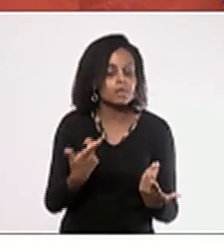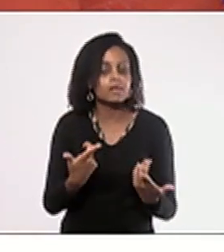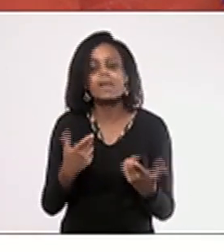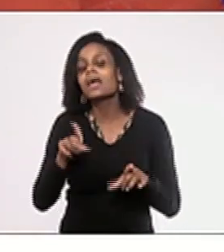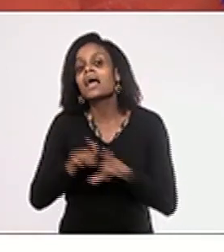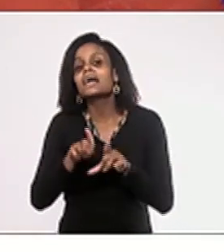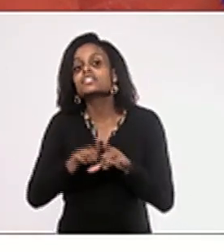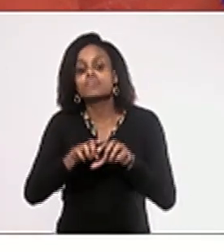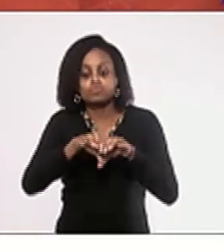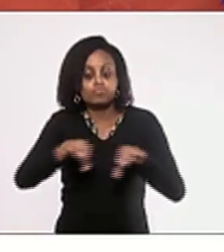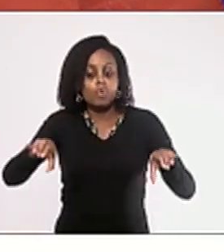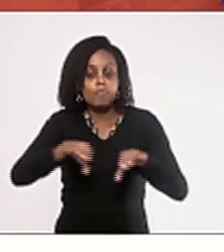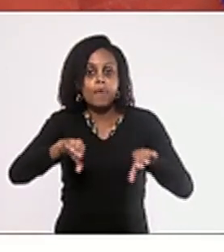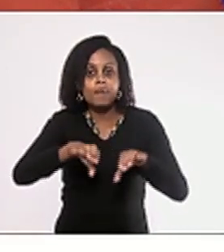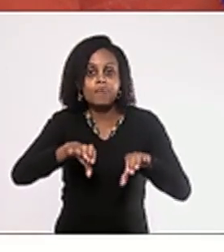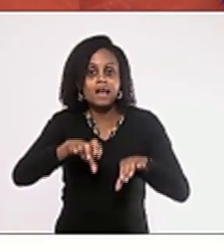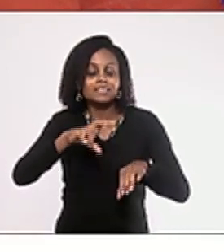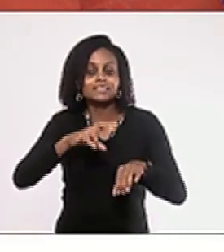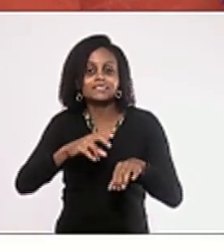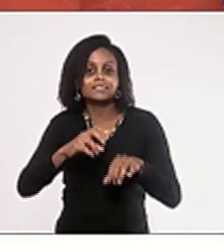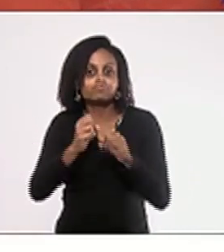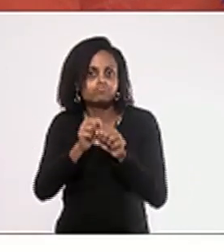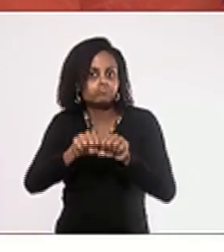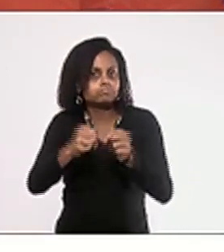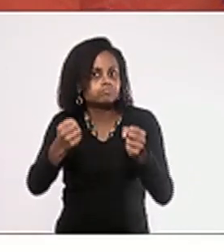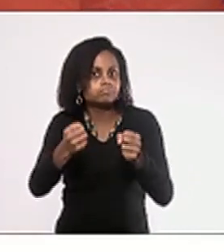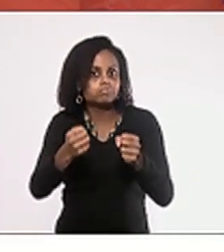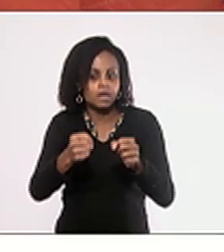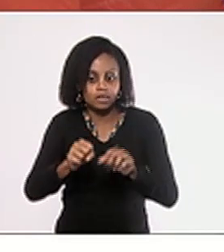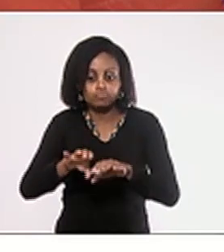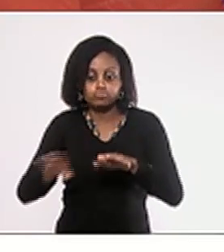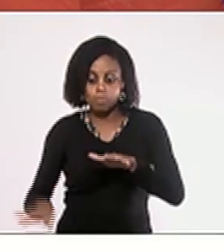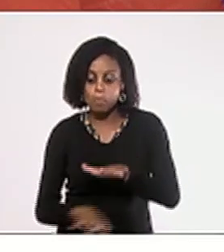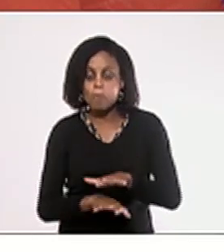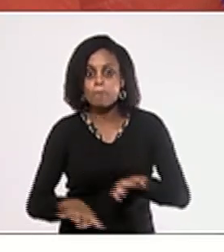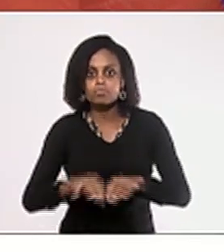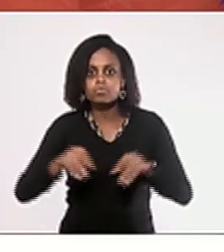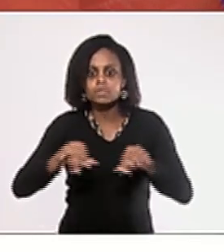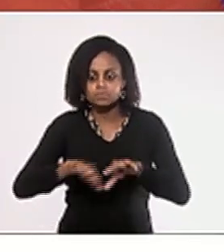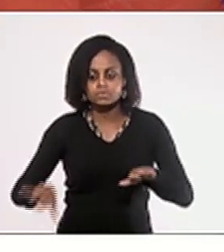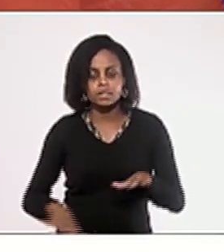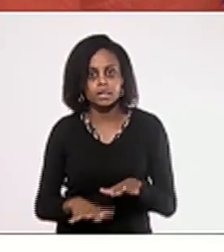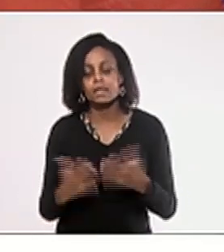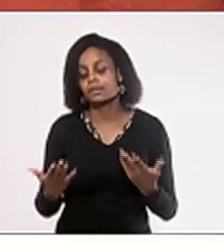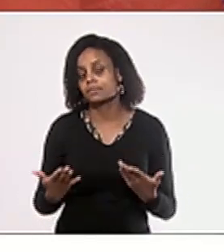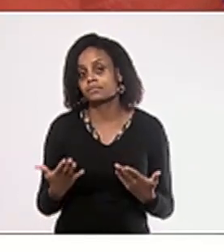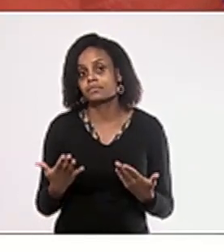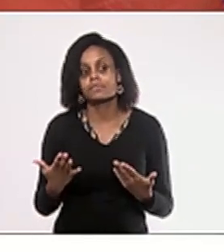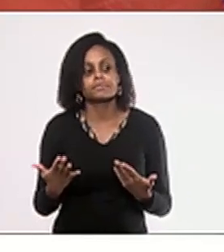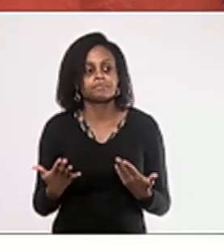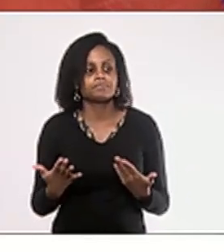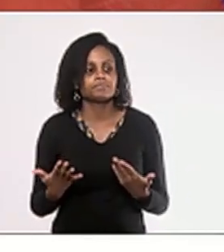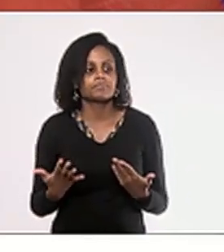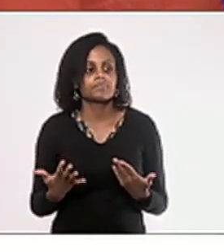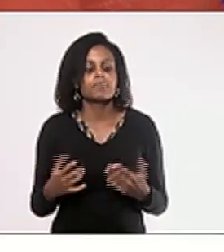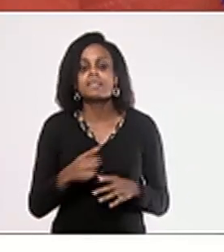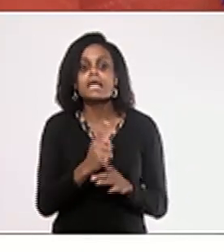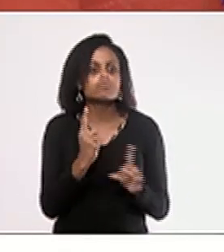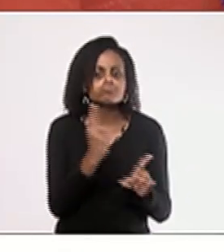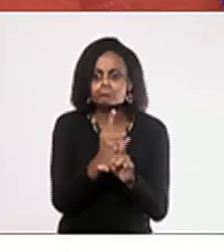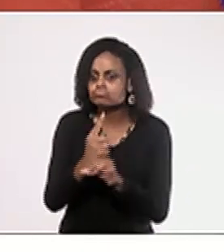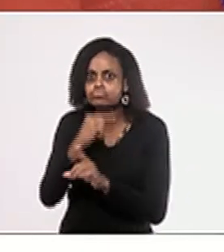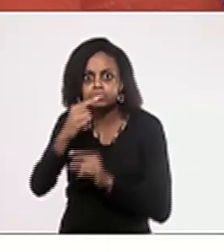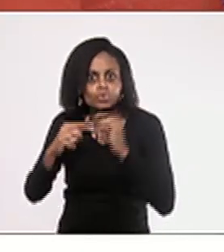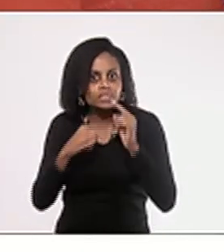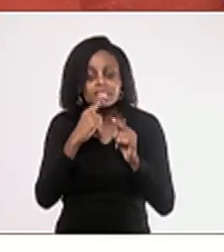tubulação, a conexão rachada por debaixo da terra, enfim. Só que o cliente não localiza esse vazamento, ele acha que